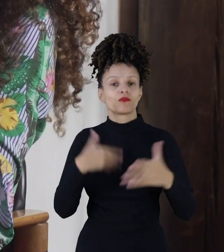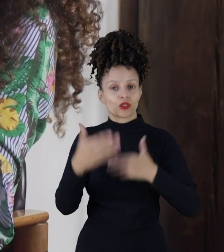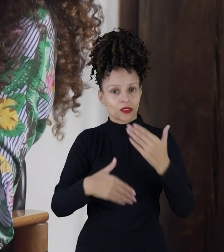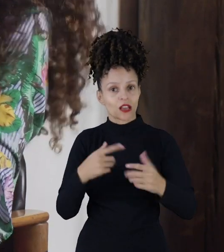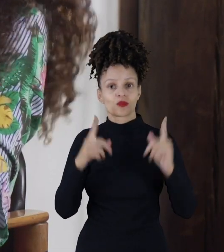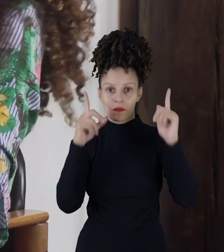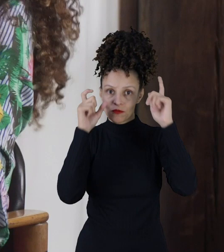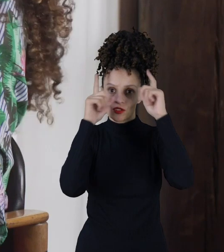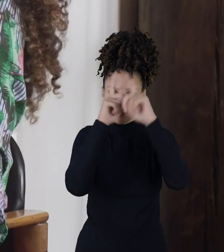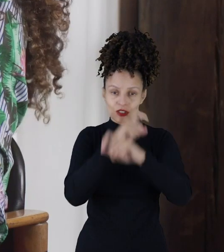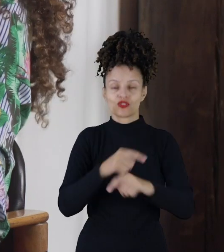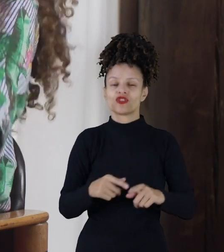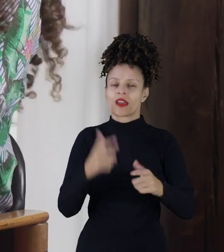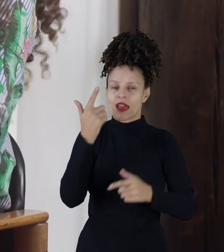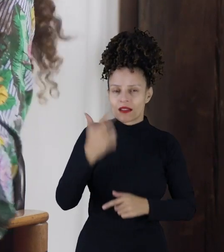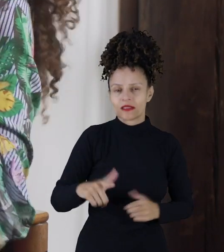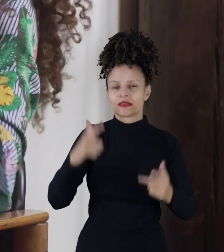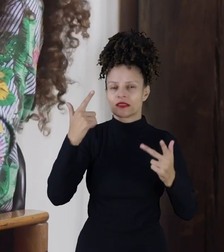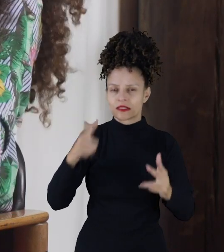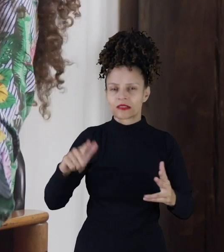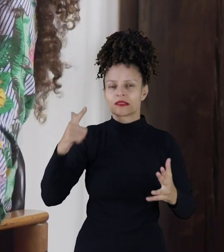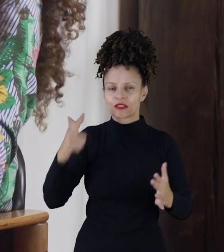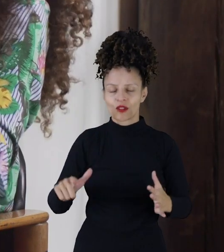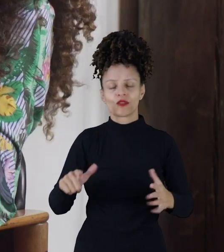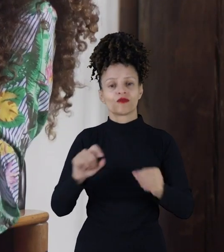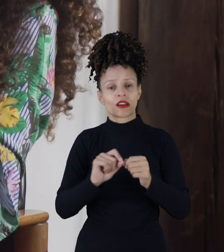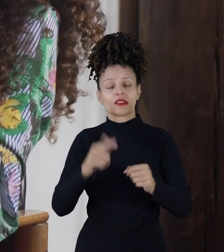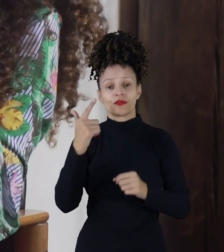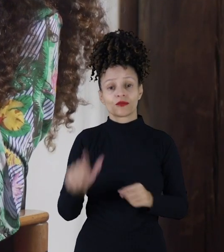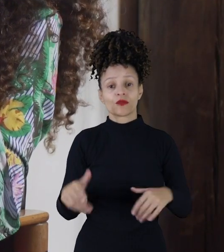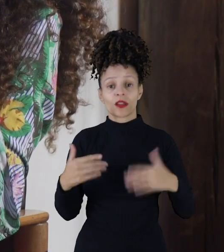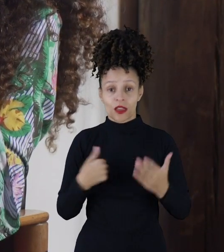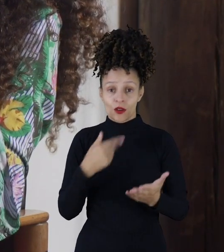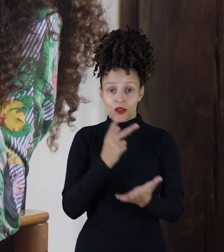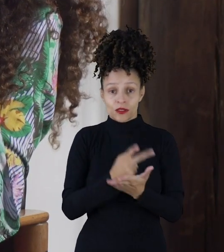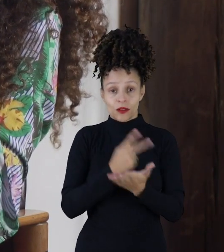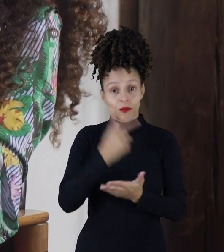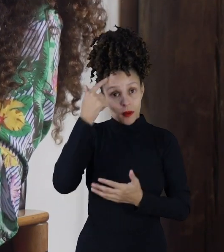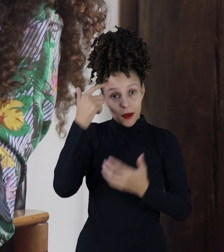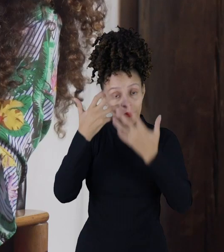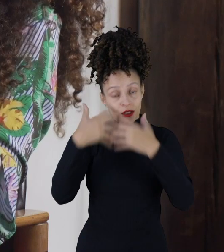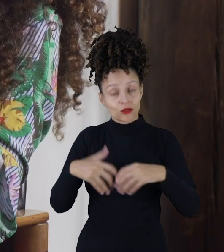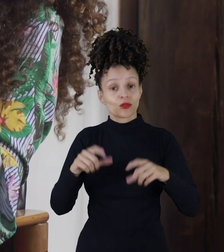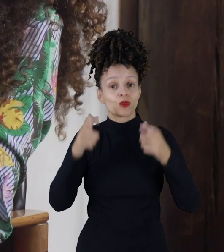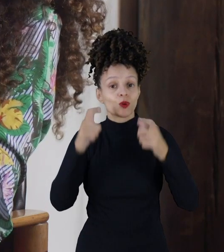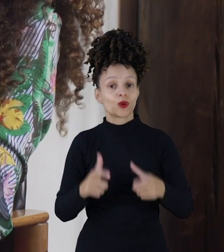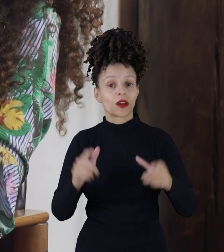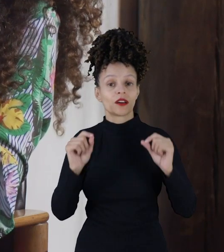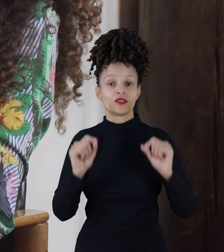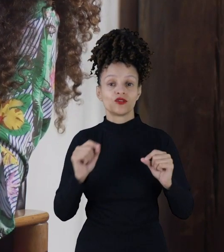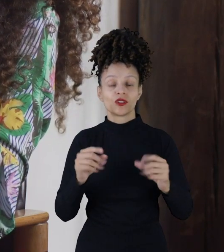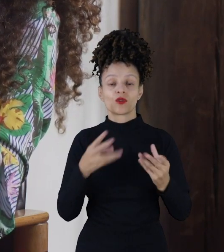processo penoso mesmo, de repetição, de fazer e refazer. E eu sempre penso nesse